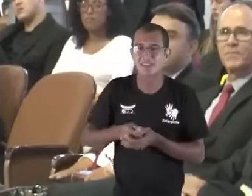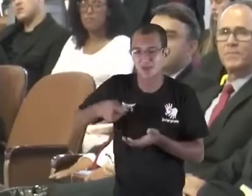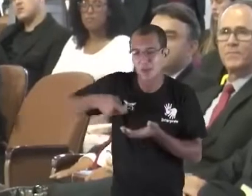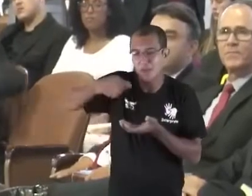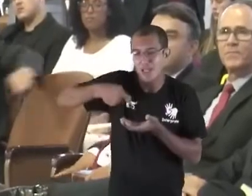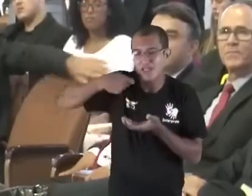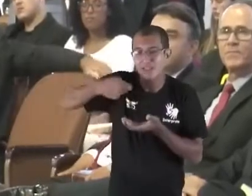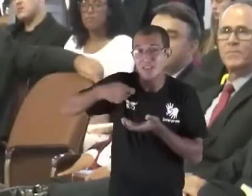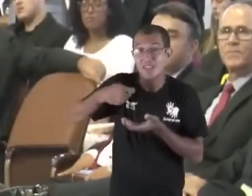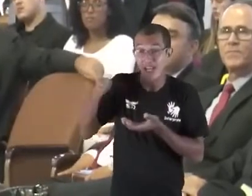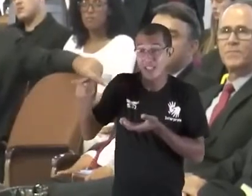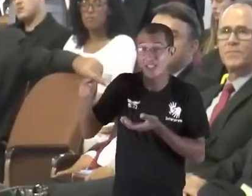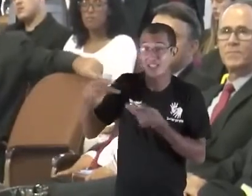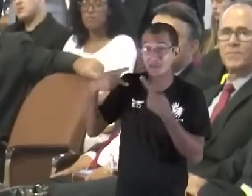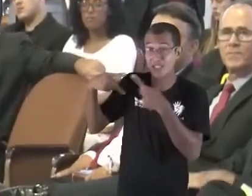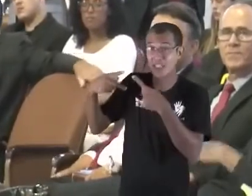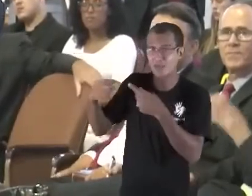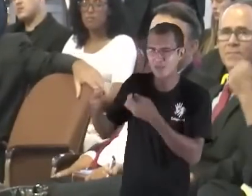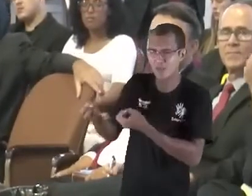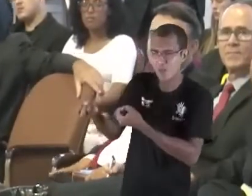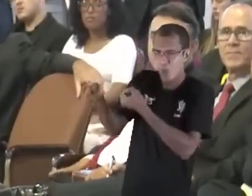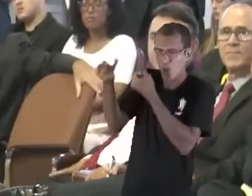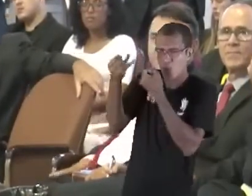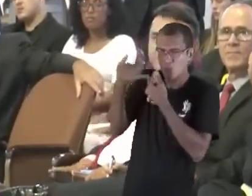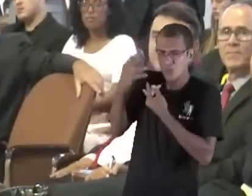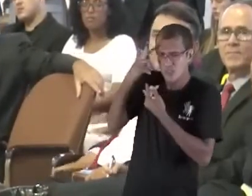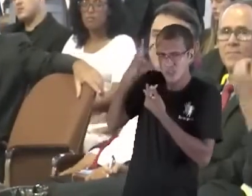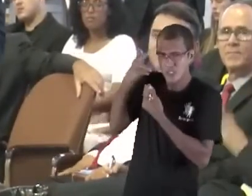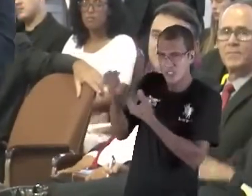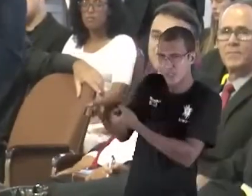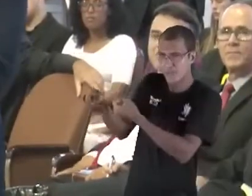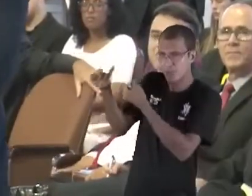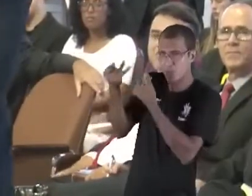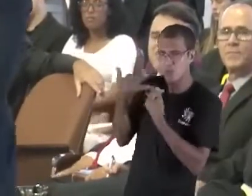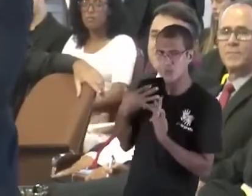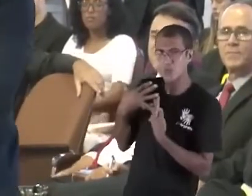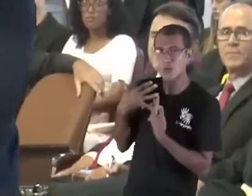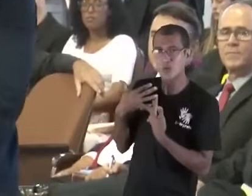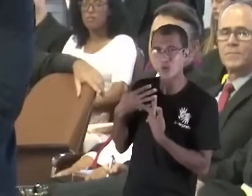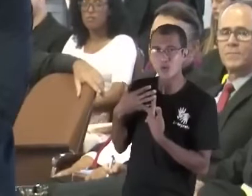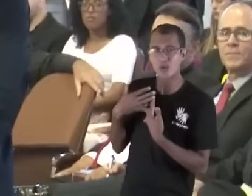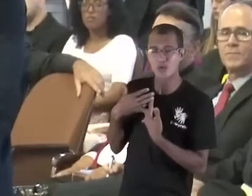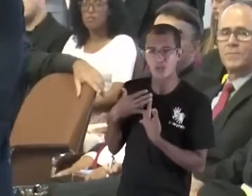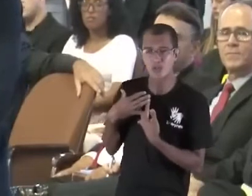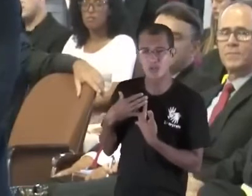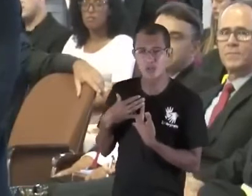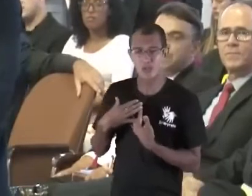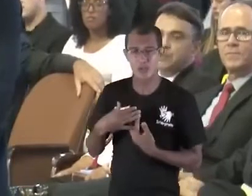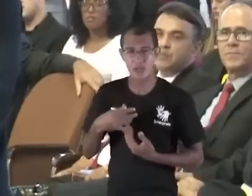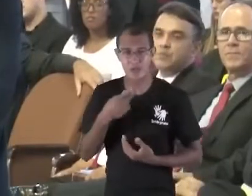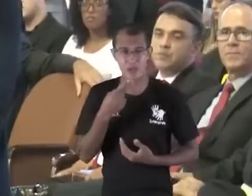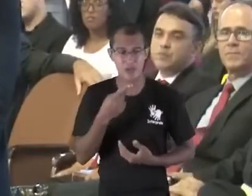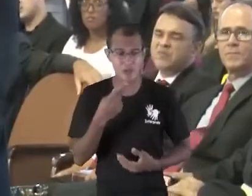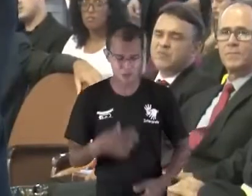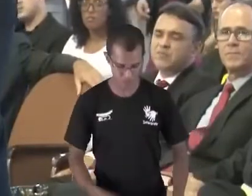E ele me contou a sua história. Ele levantou a calça e disse: Pastor